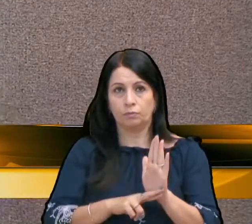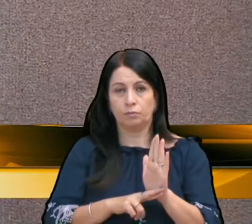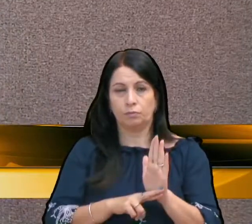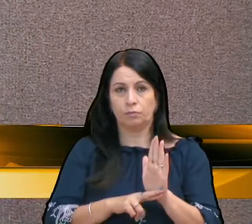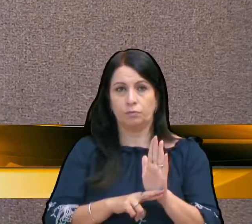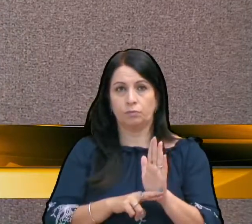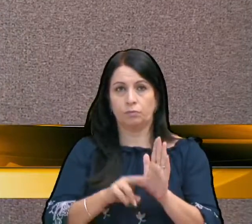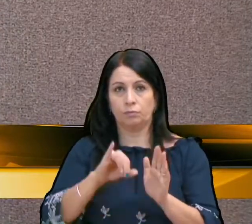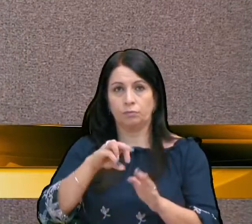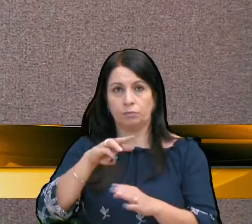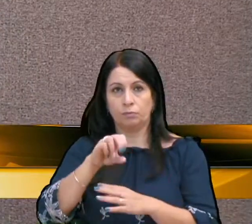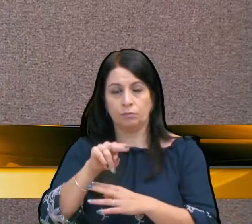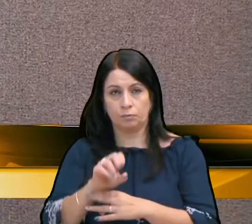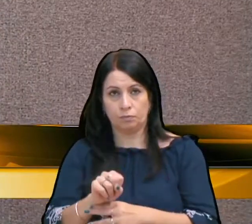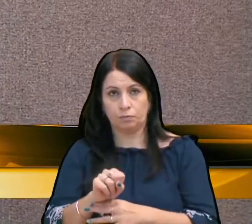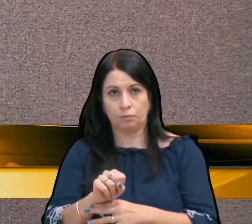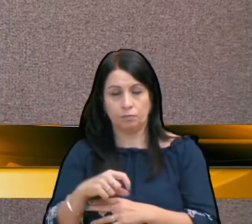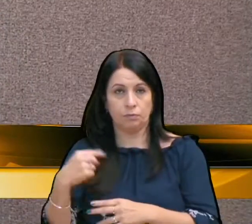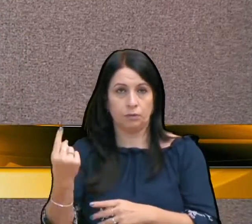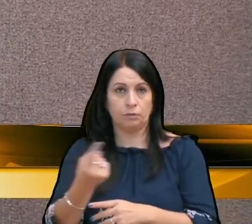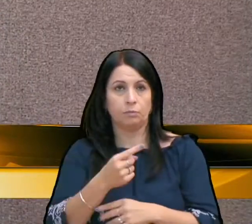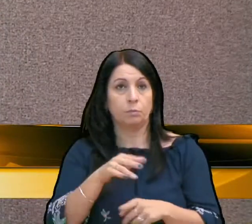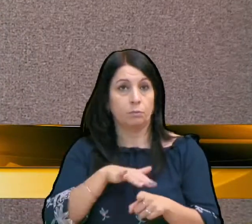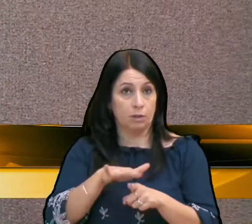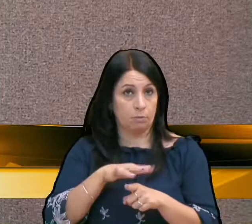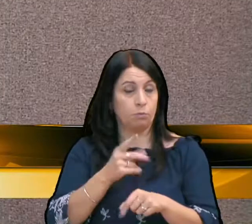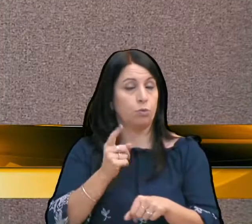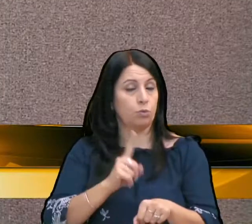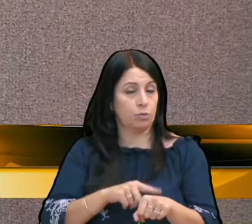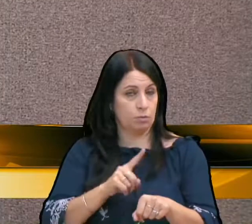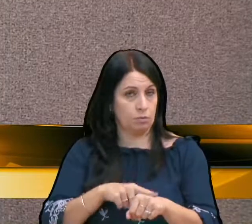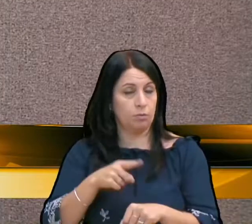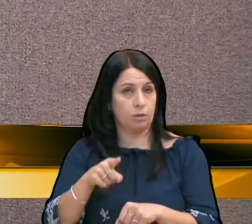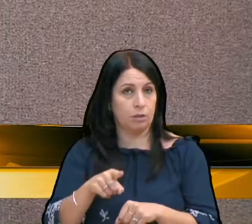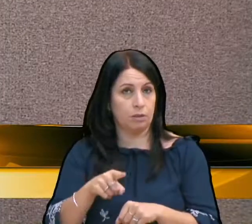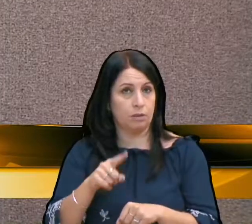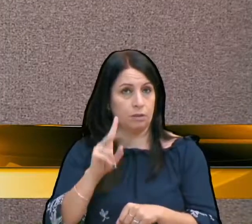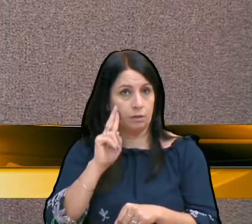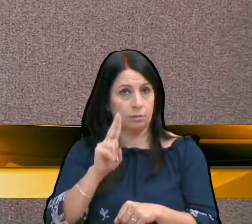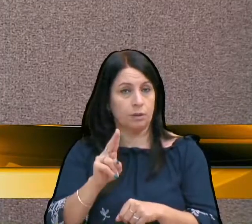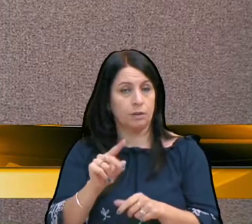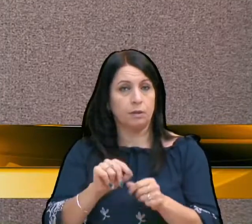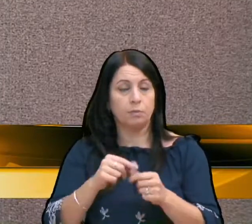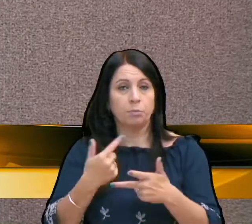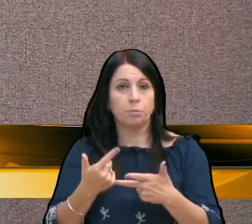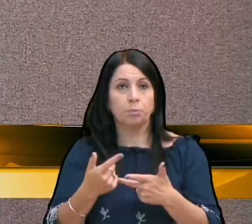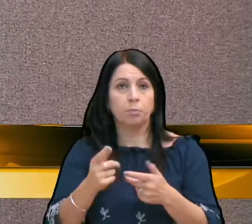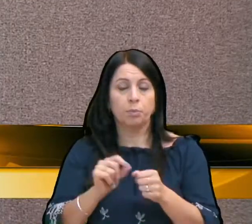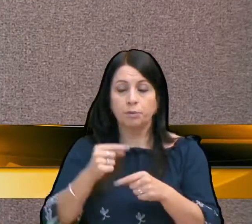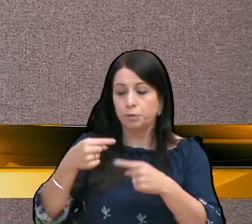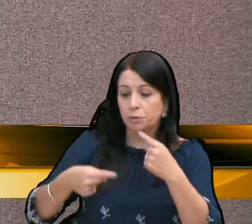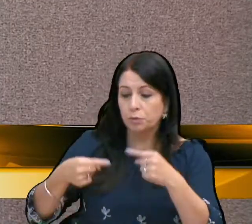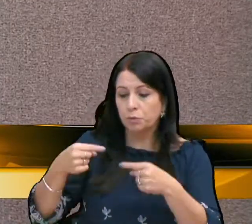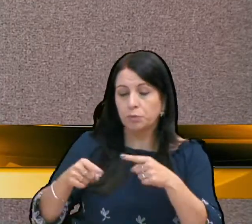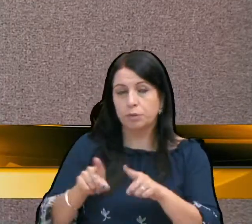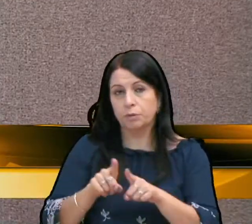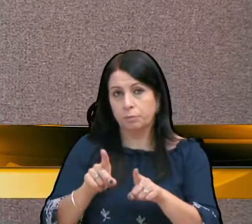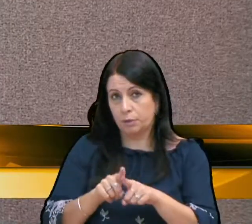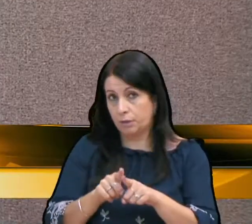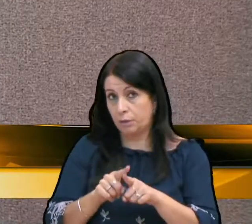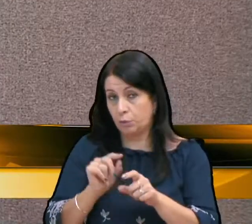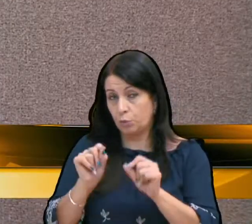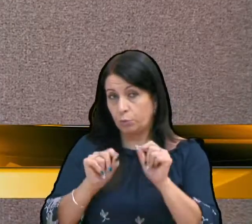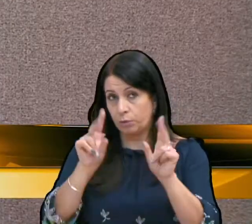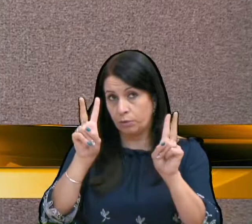é uma demanda há muito tempo. Penso que está com uma maturidade bastante suficiente para que nós possamos discutir também esses